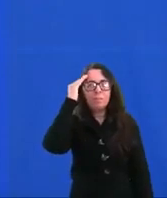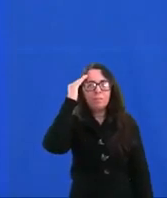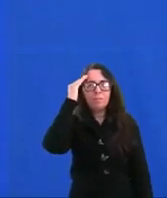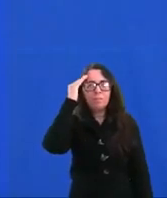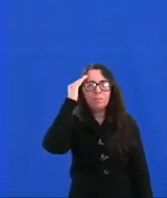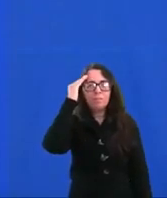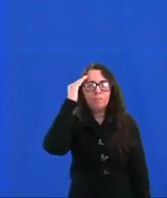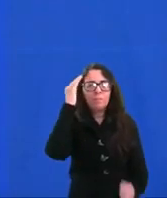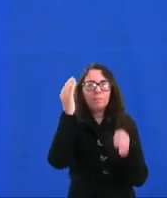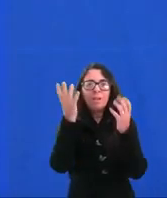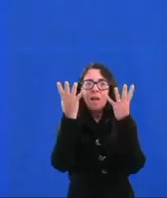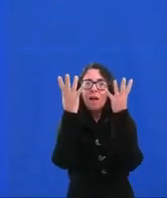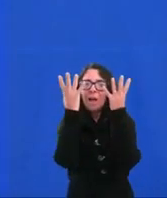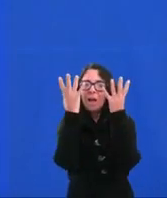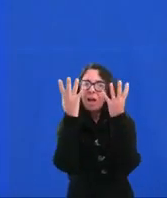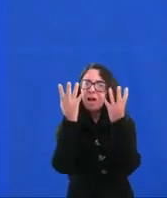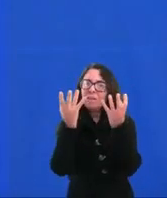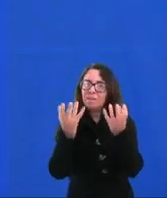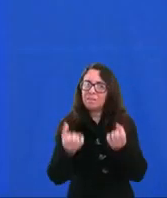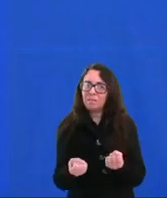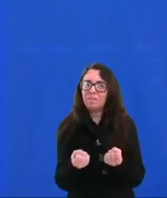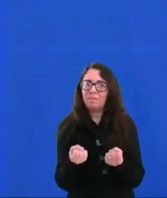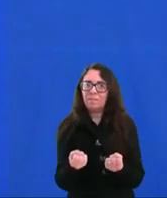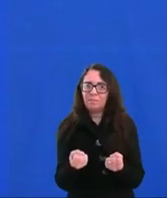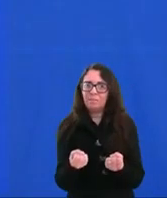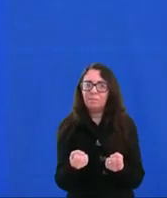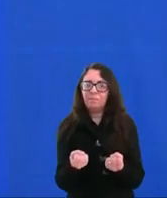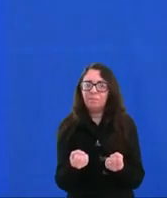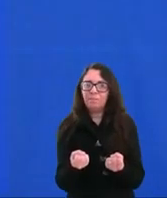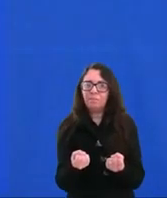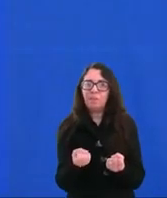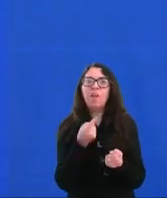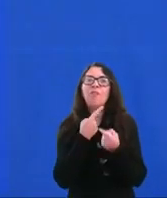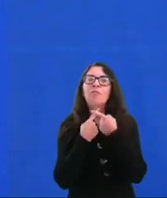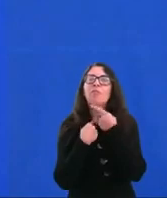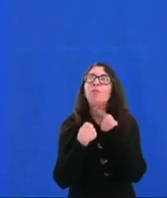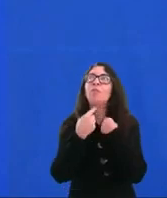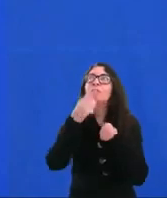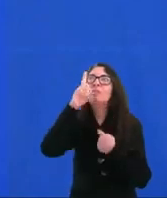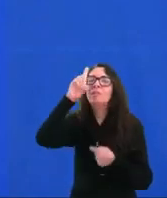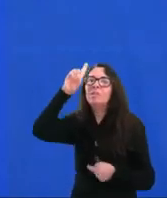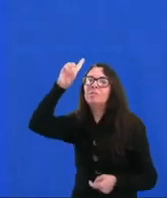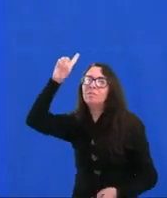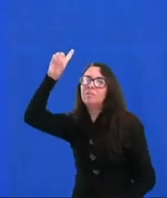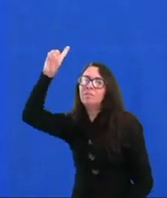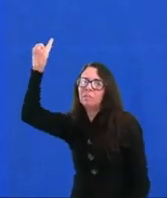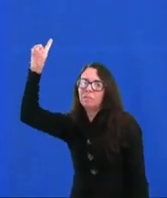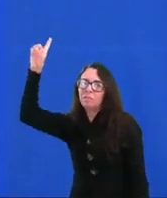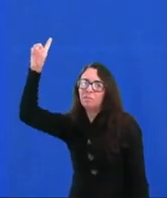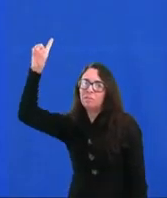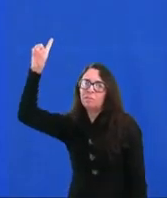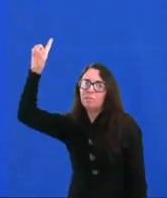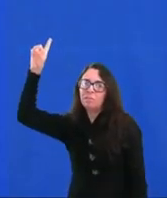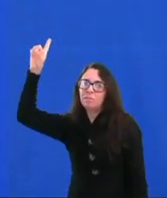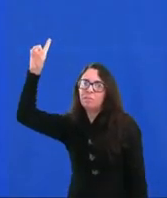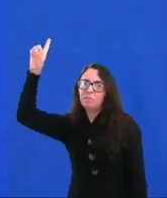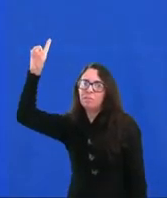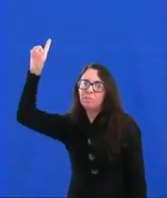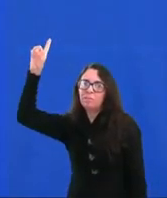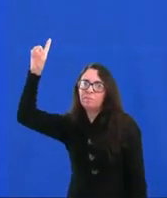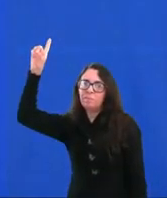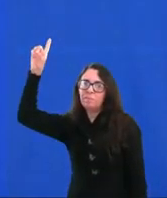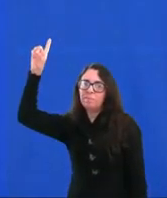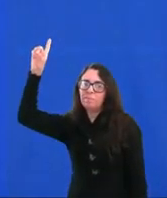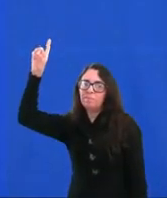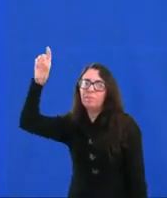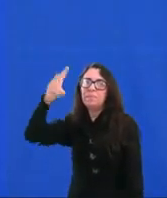incondicionalmente. Ou seja, nós devemos servir o nosso próximo, mas não sermos servidos pelo nosso próximo.